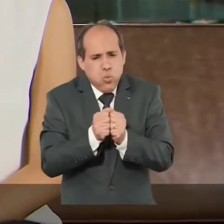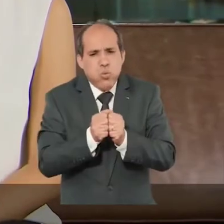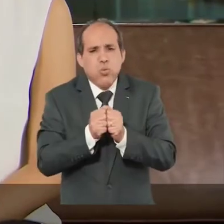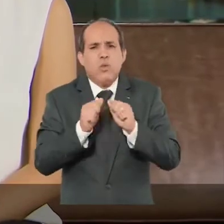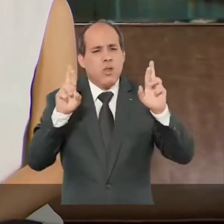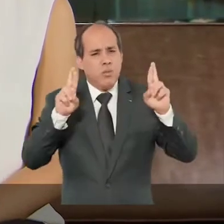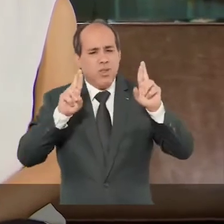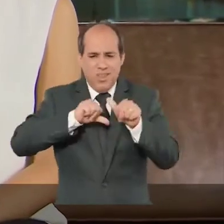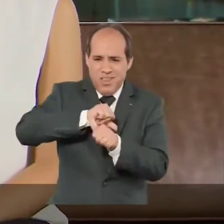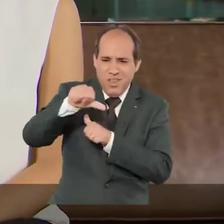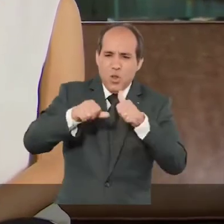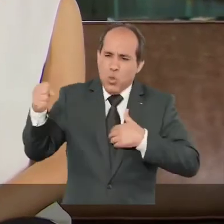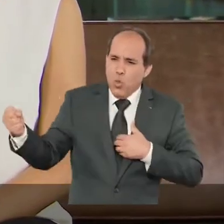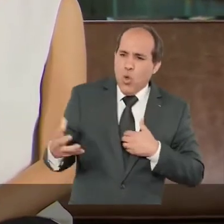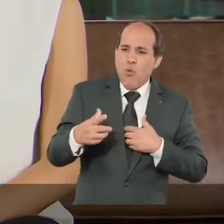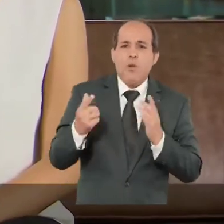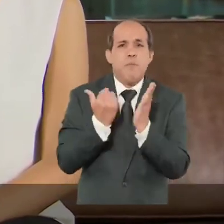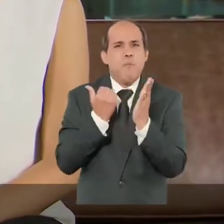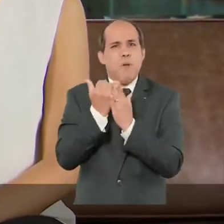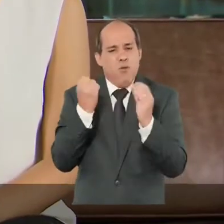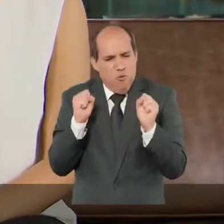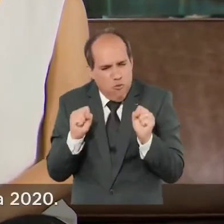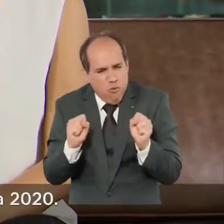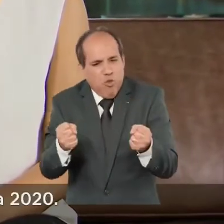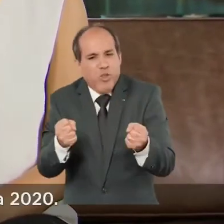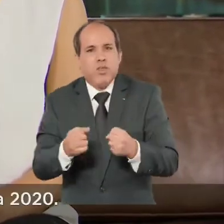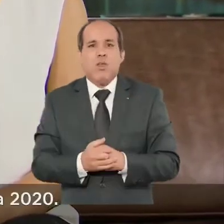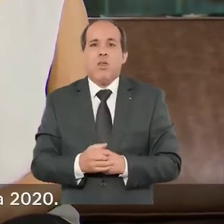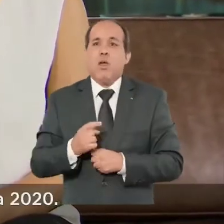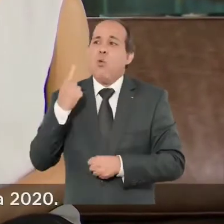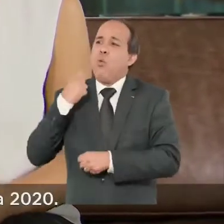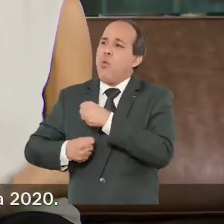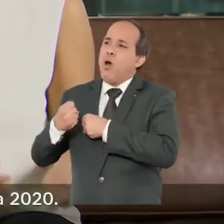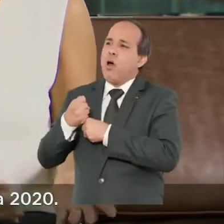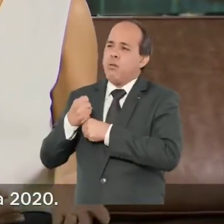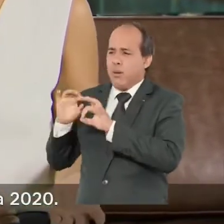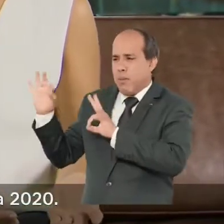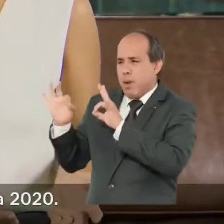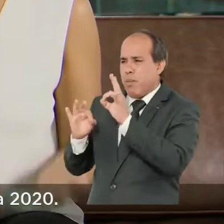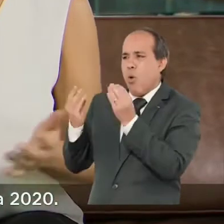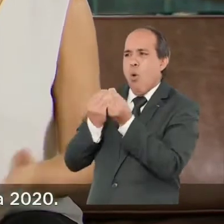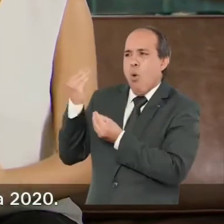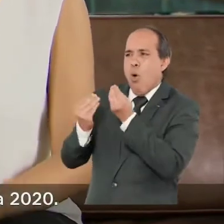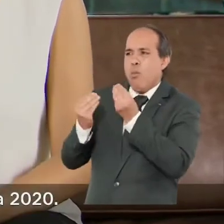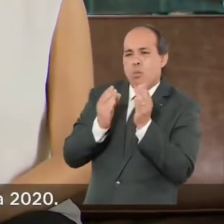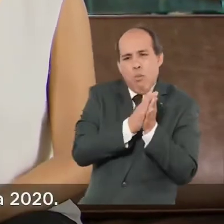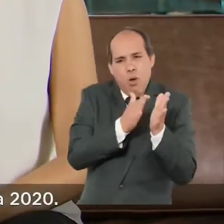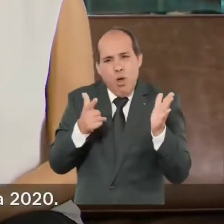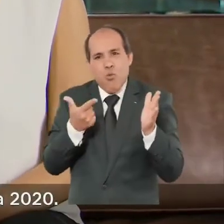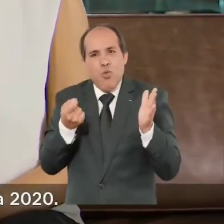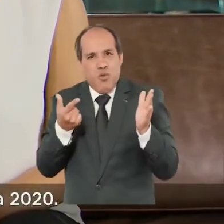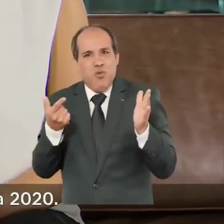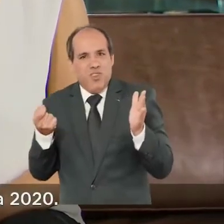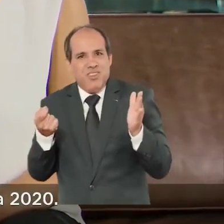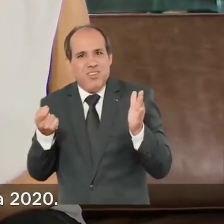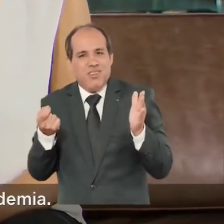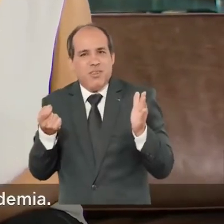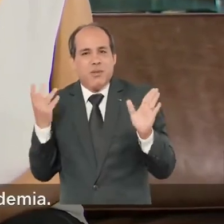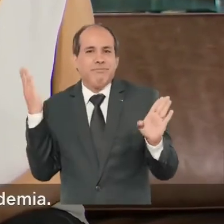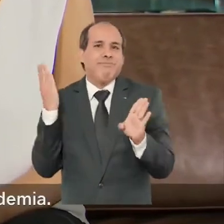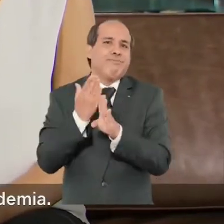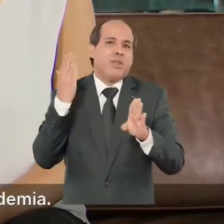com as esperanças renovadas e fortalezas e há um ano estávamos planejando Nossas ações para